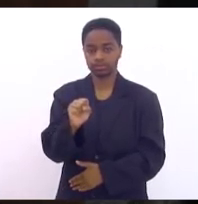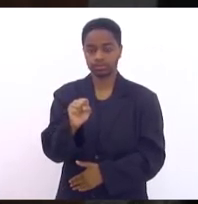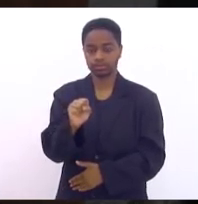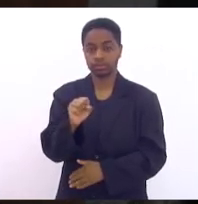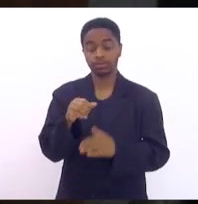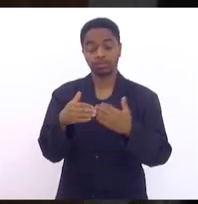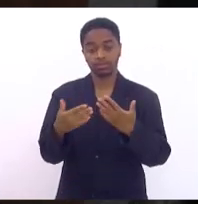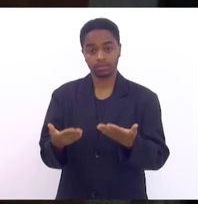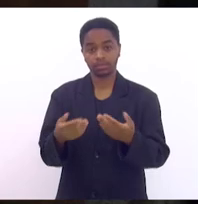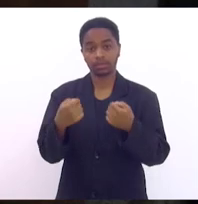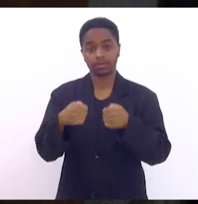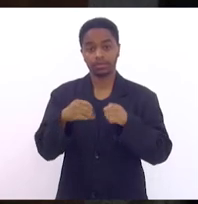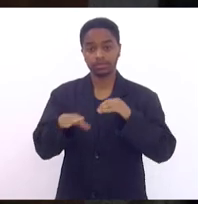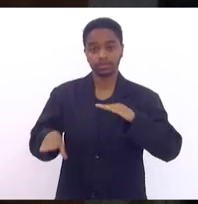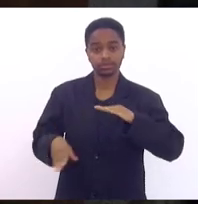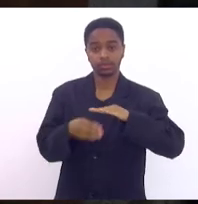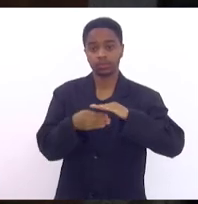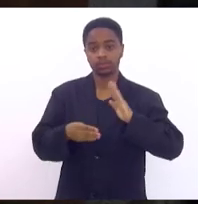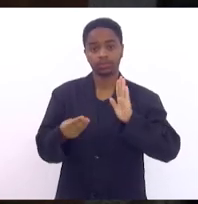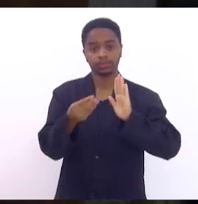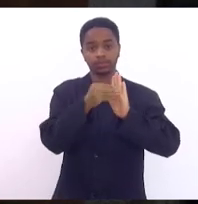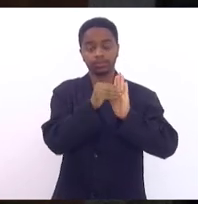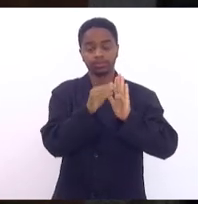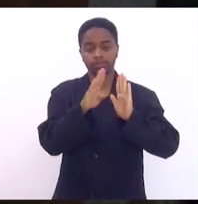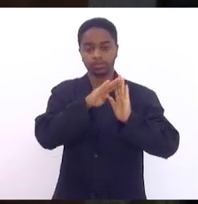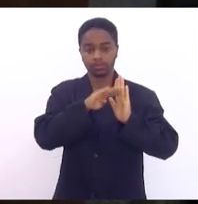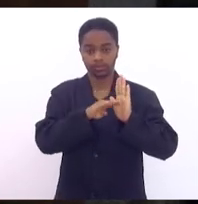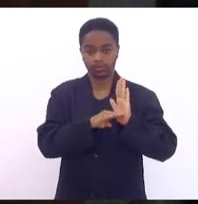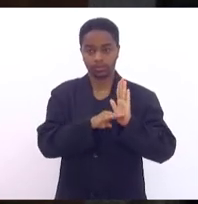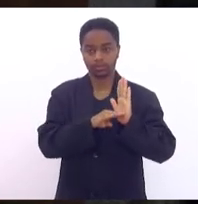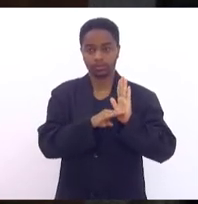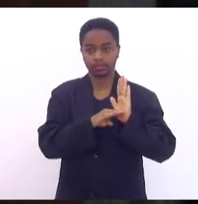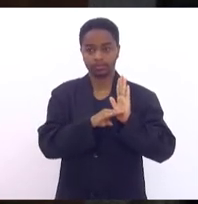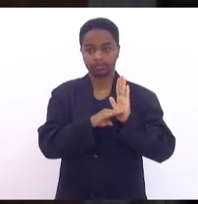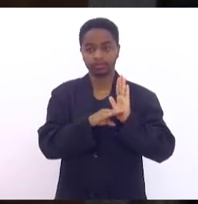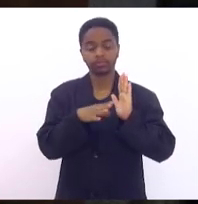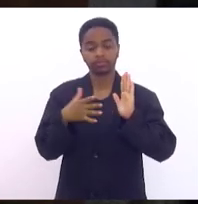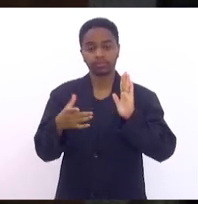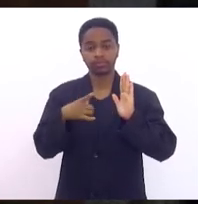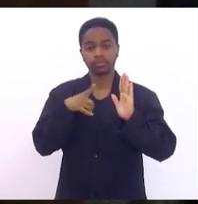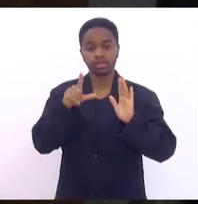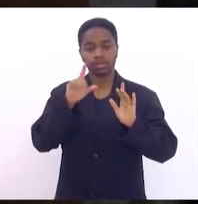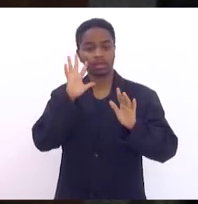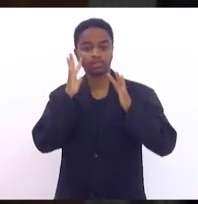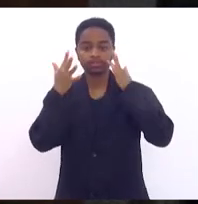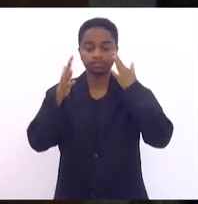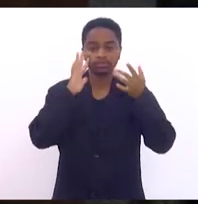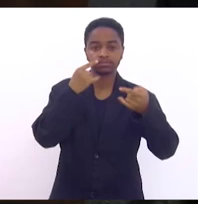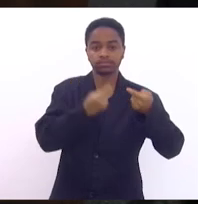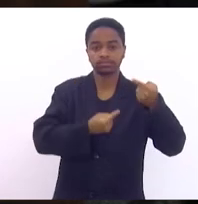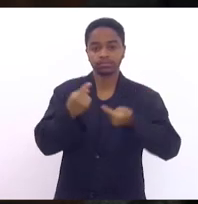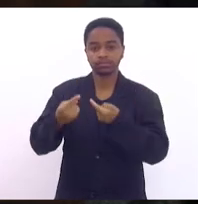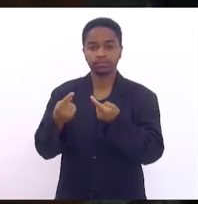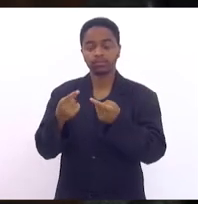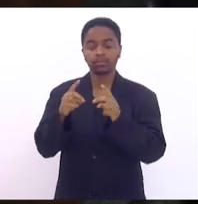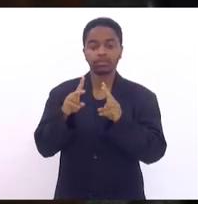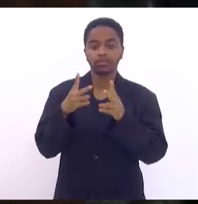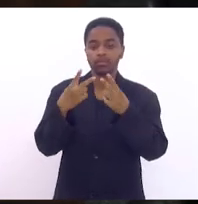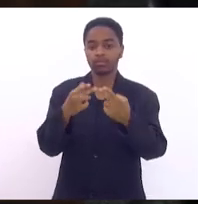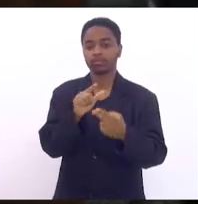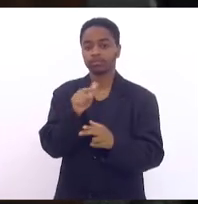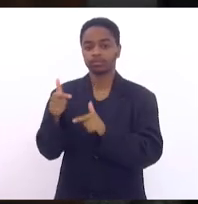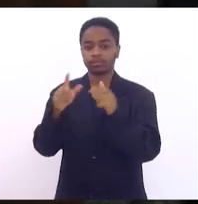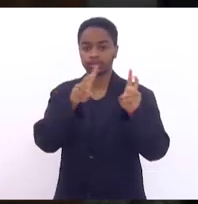esta deverá ser incluída na ordem do dia, sobrestando-se a deliberação quanto aos demais assuntos para que se ultime